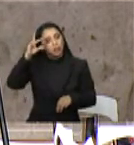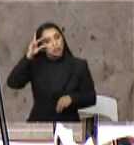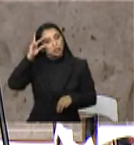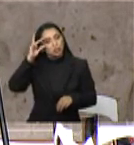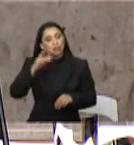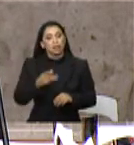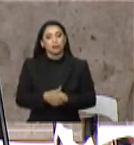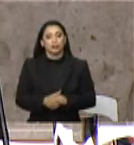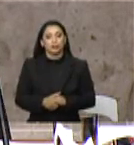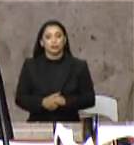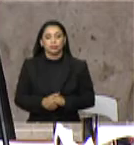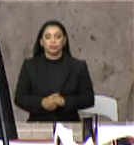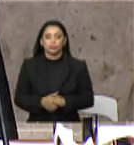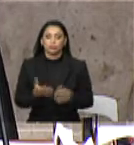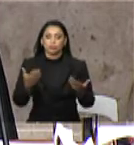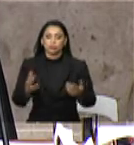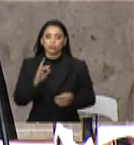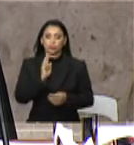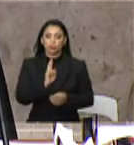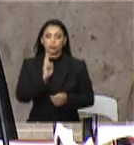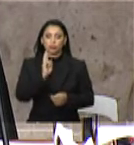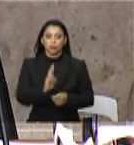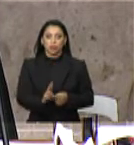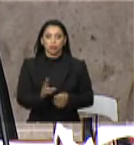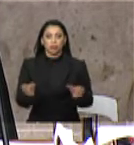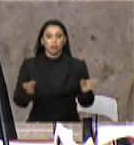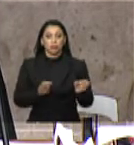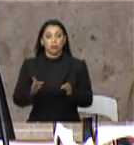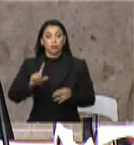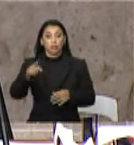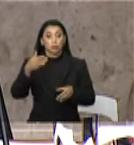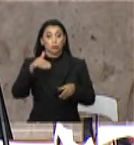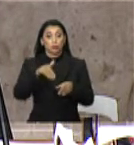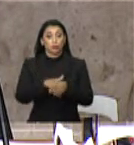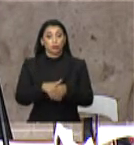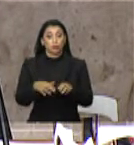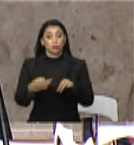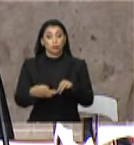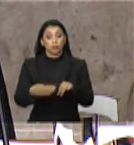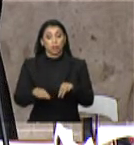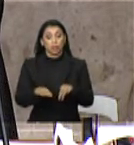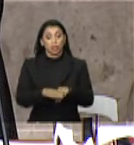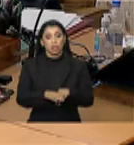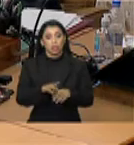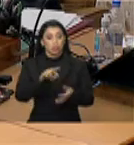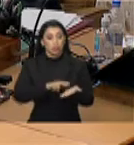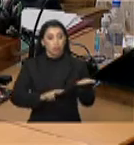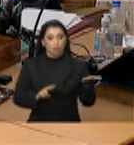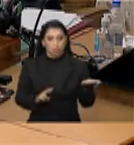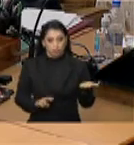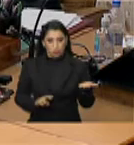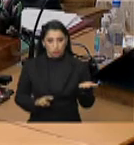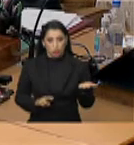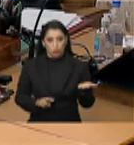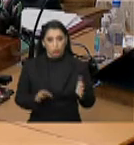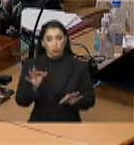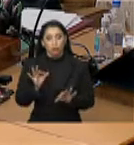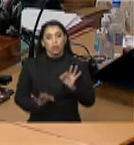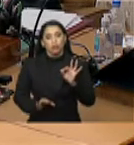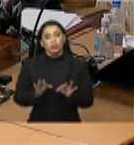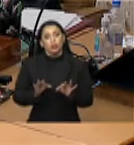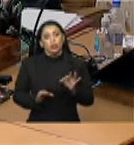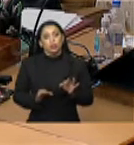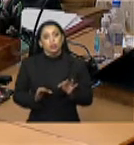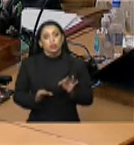então eu proclamo resultado provisório após o voto do ministro relator julgando